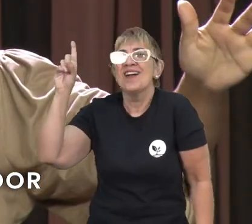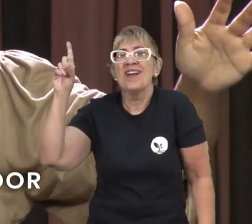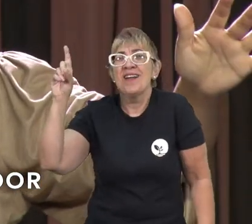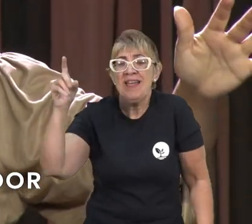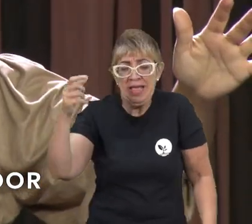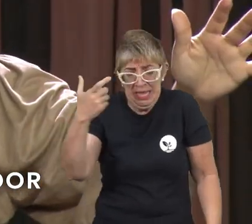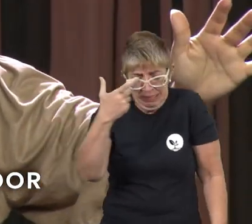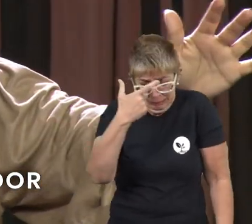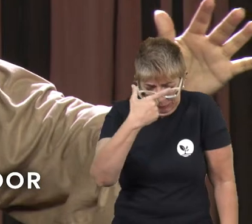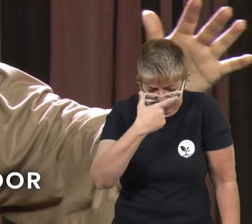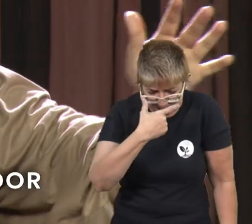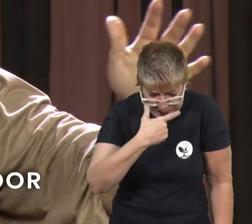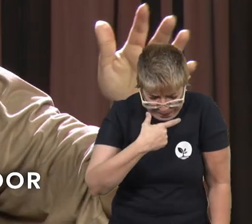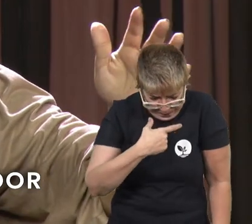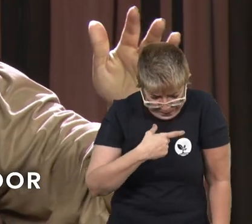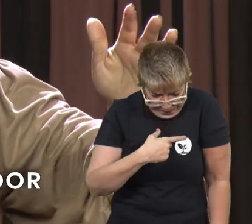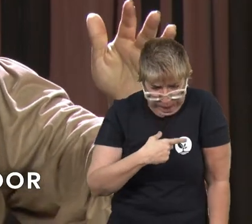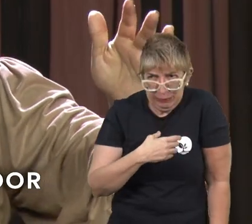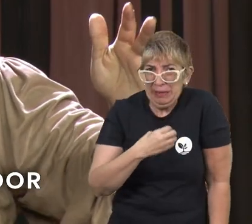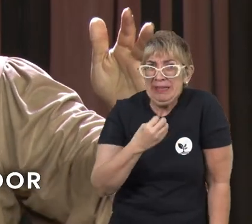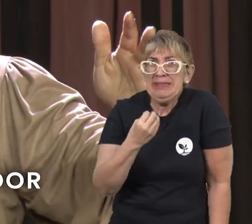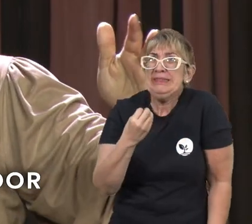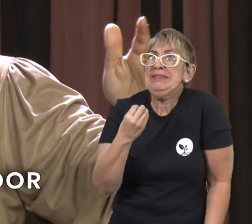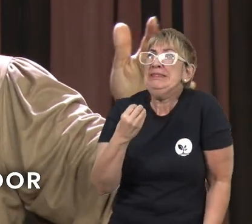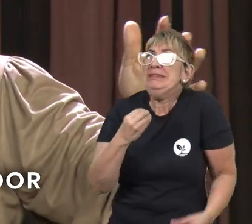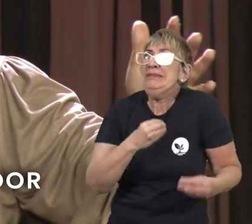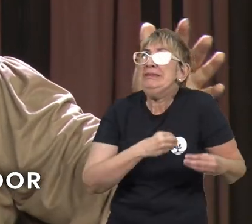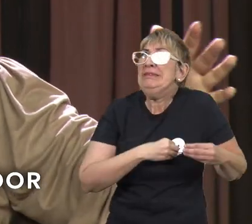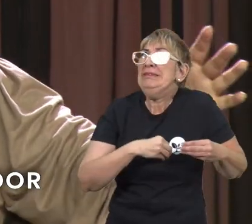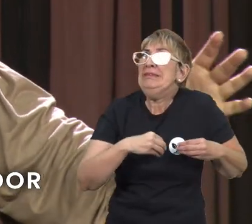Logo eu, um pobre